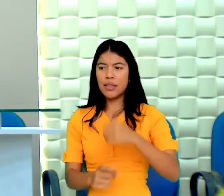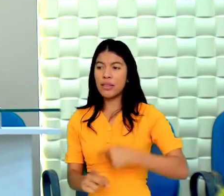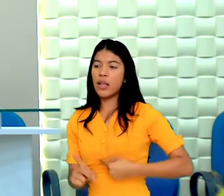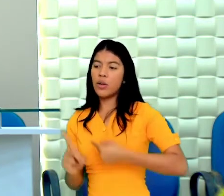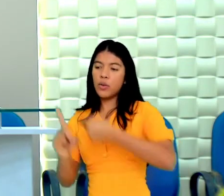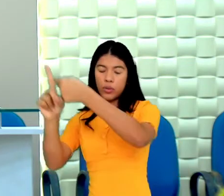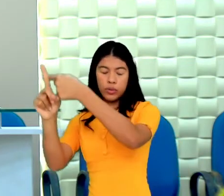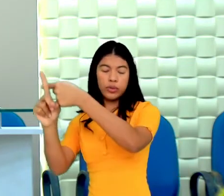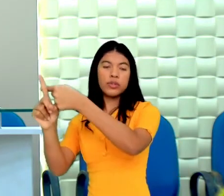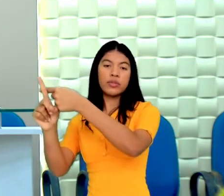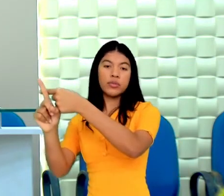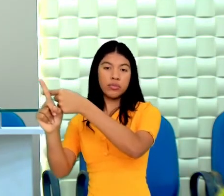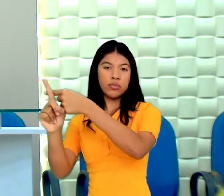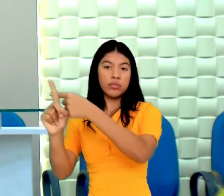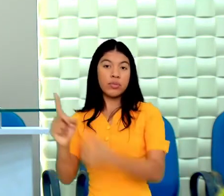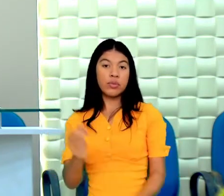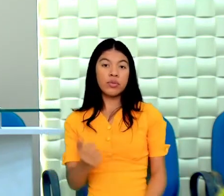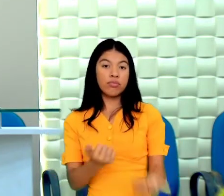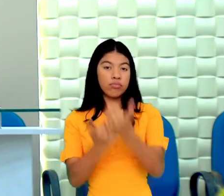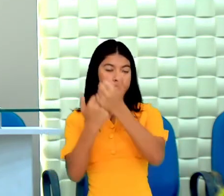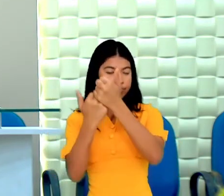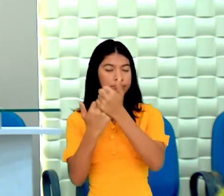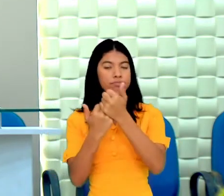a sua vida pelos pecadores.